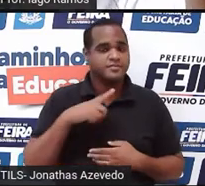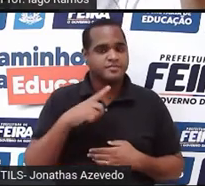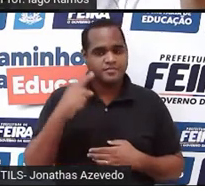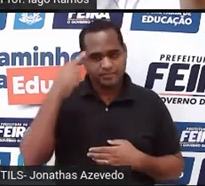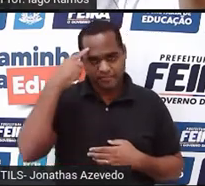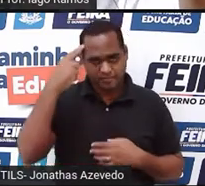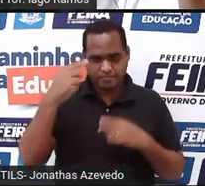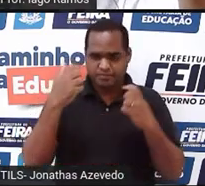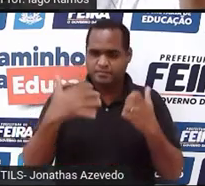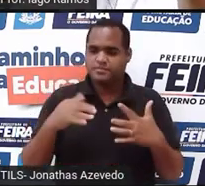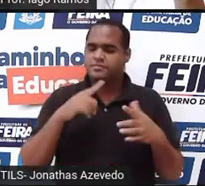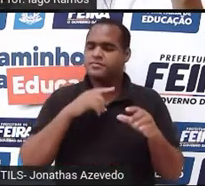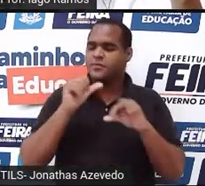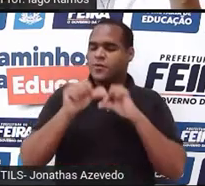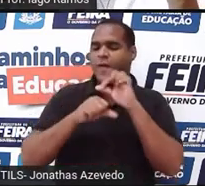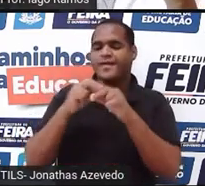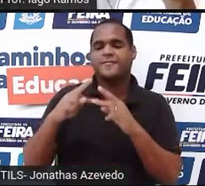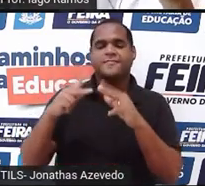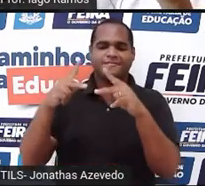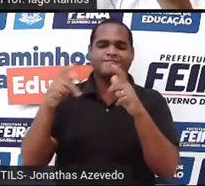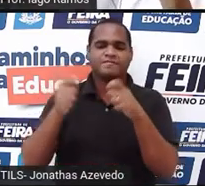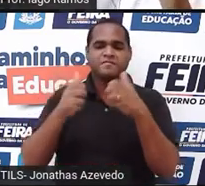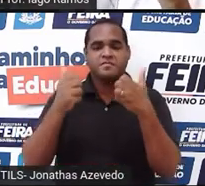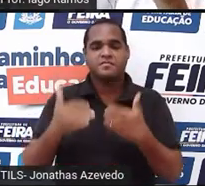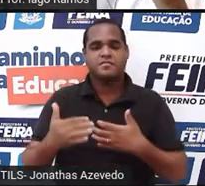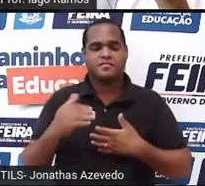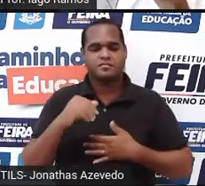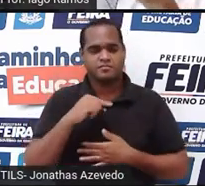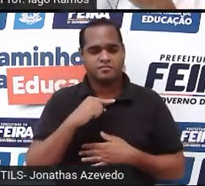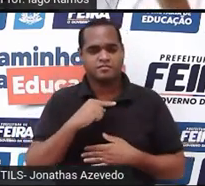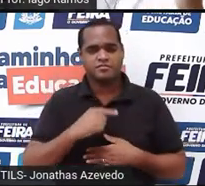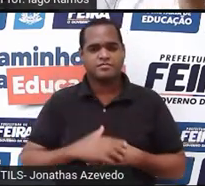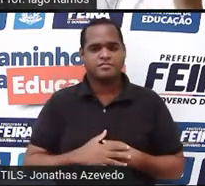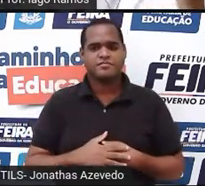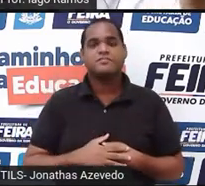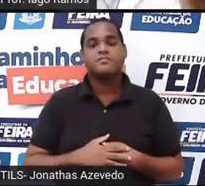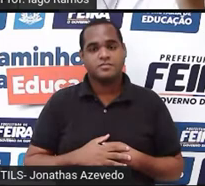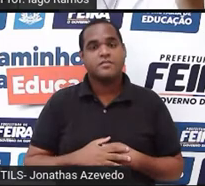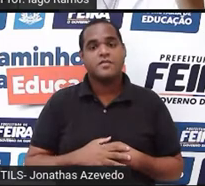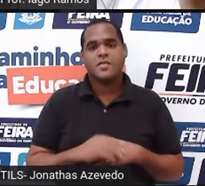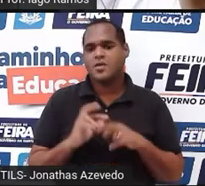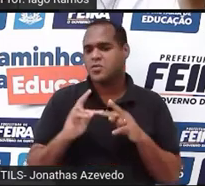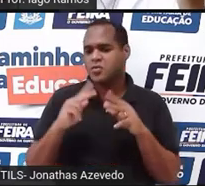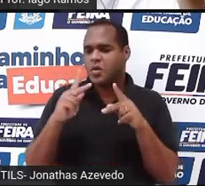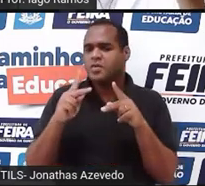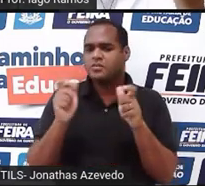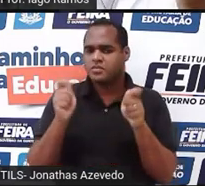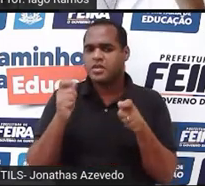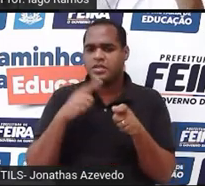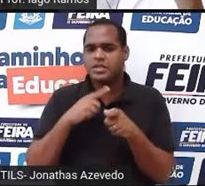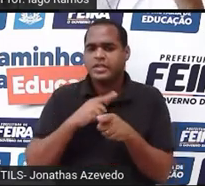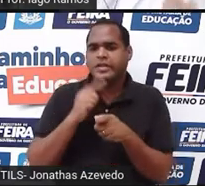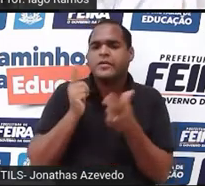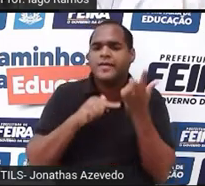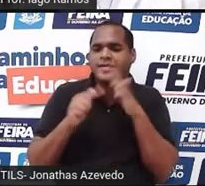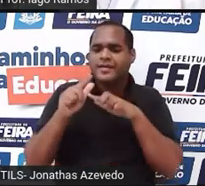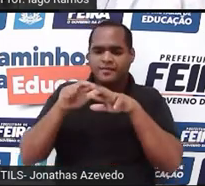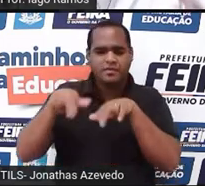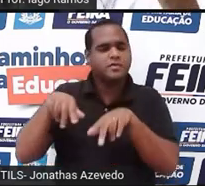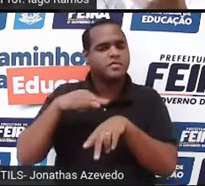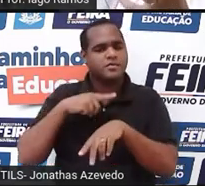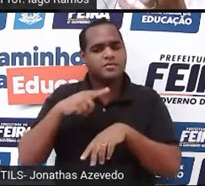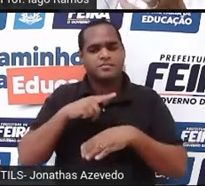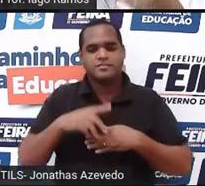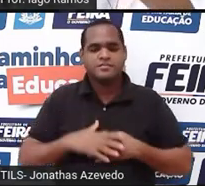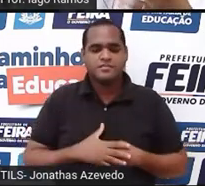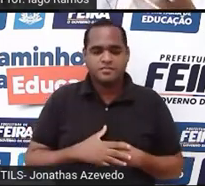você precisa do dobro de quantidade de combustível para chegar nesse local tá bom Então veja né